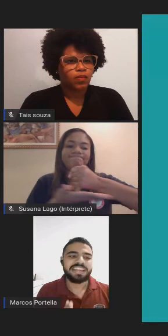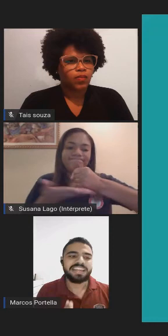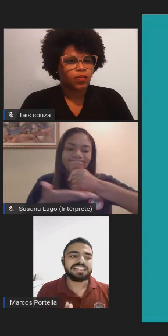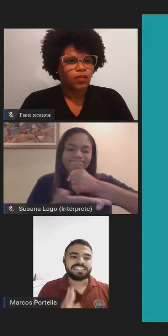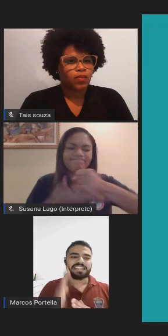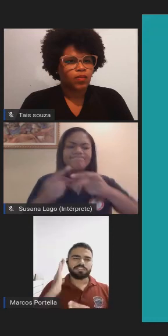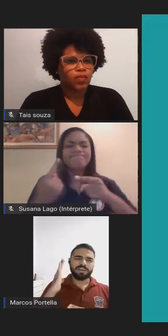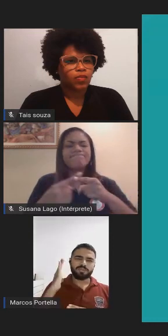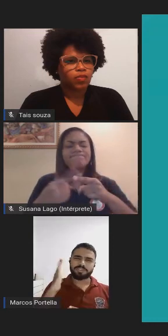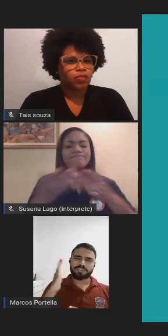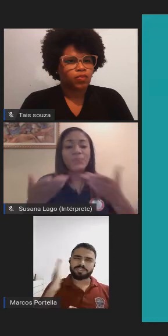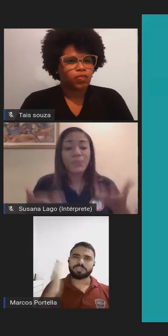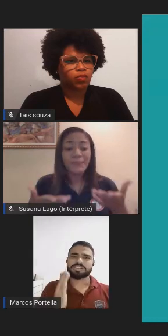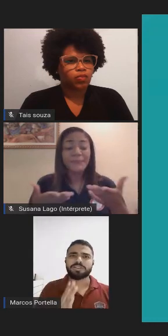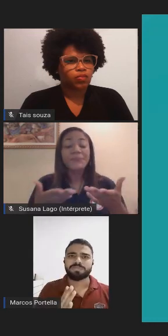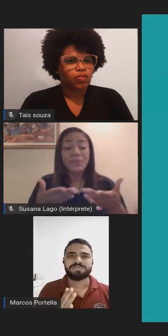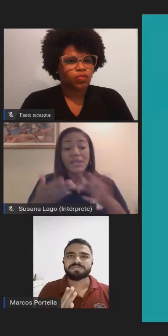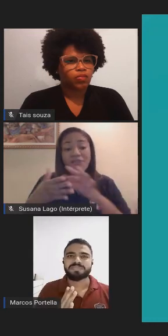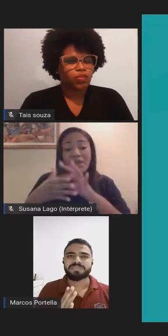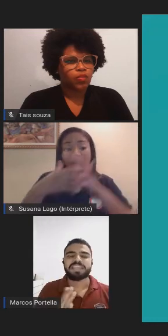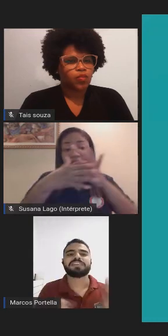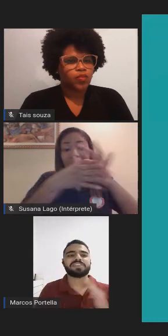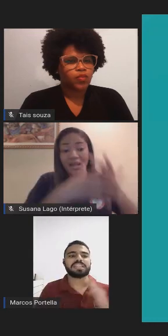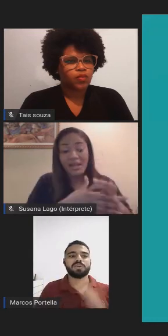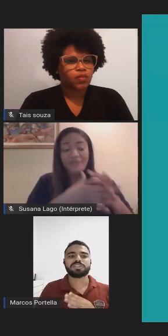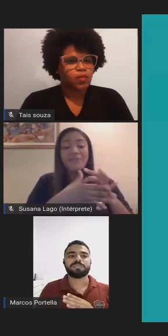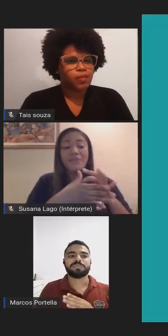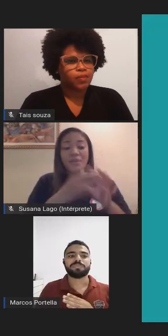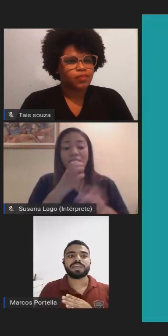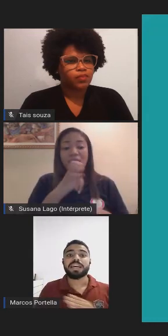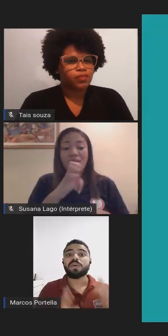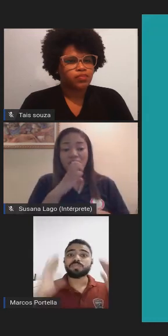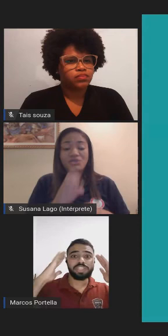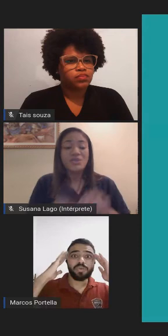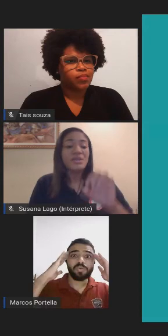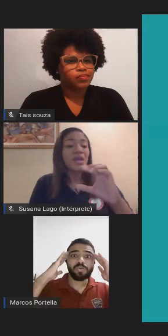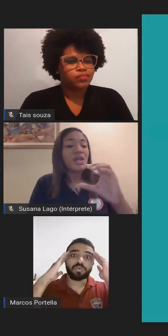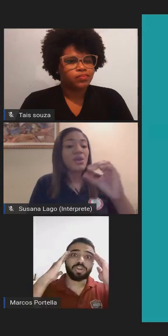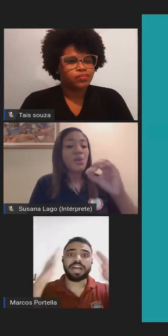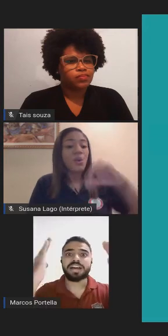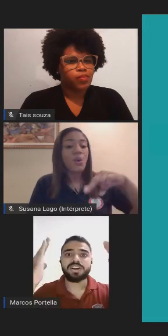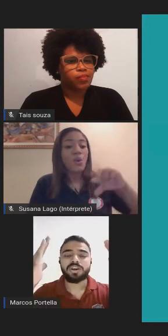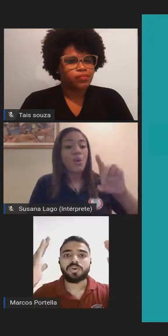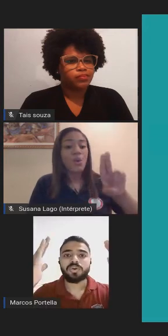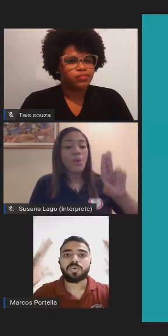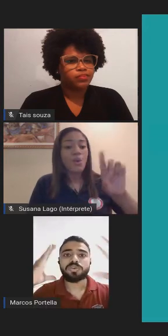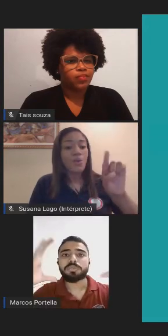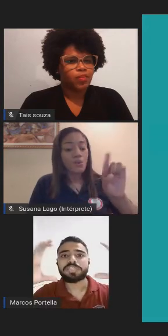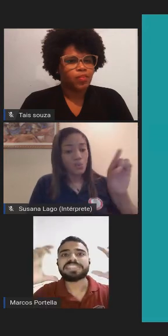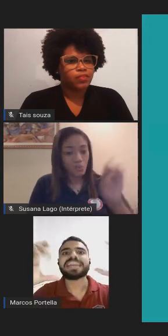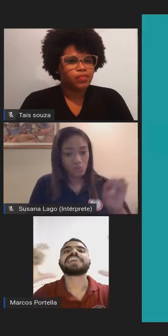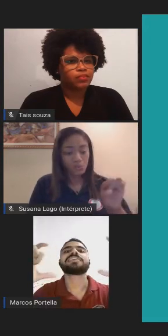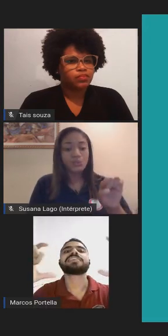quê? Se ele só vai conduzir uma situação e vai isolar na outra, eu consigo controlar